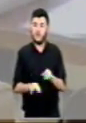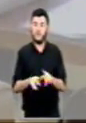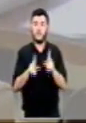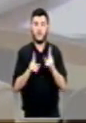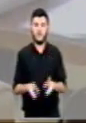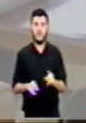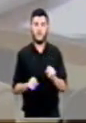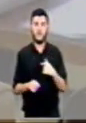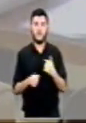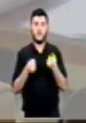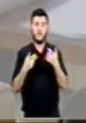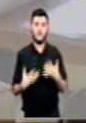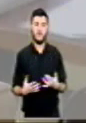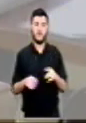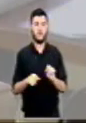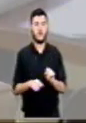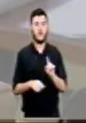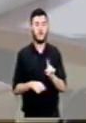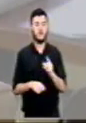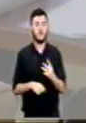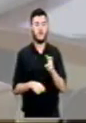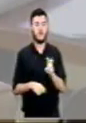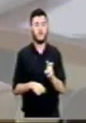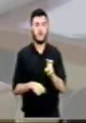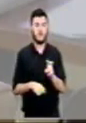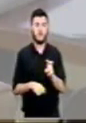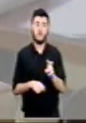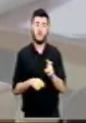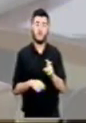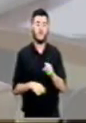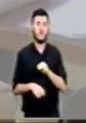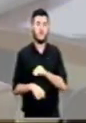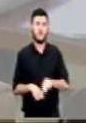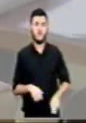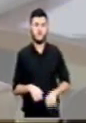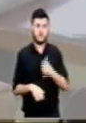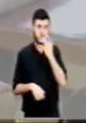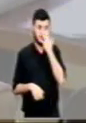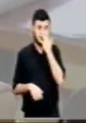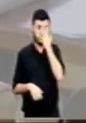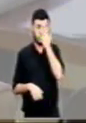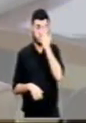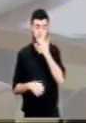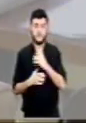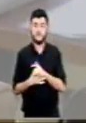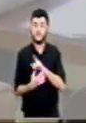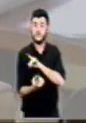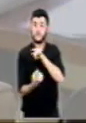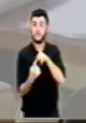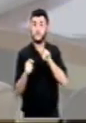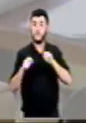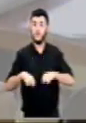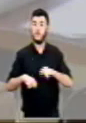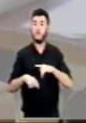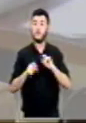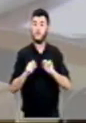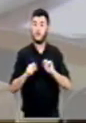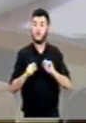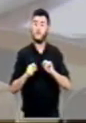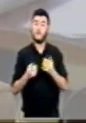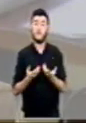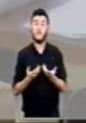RHC 135683 o eminente ministro Dias Toffoli: para que haja atração da causa para o foro competente,